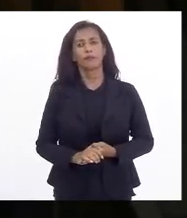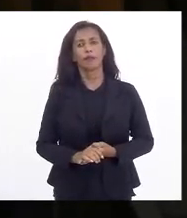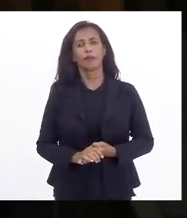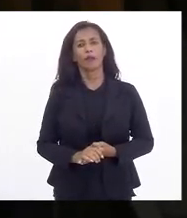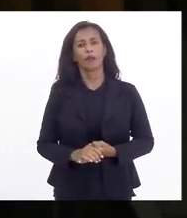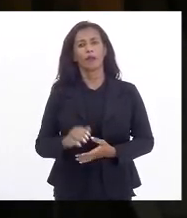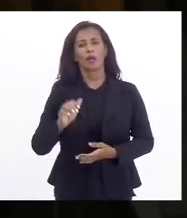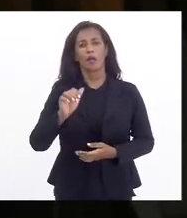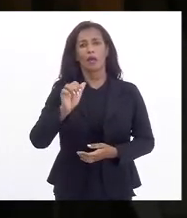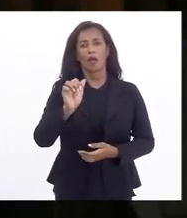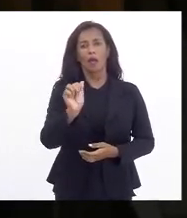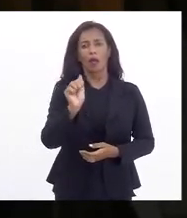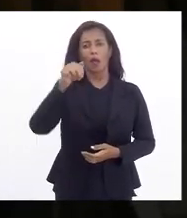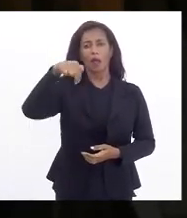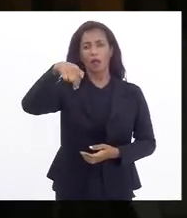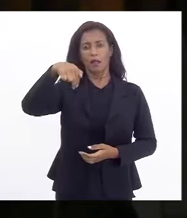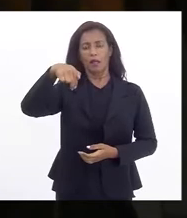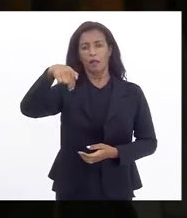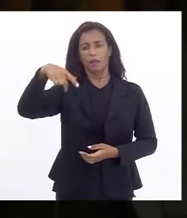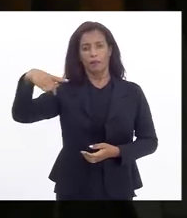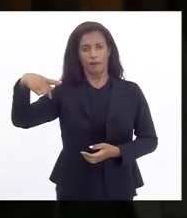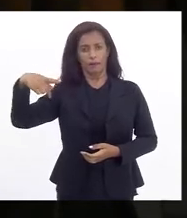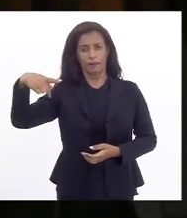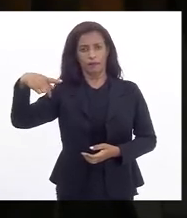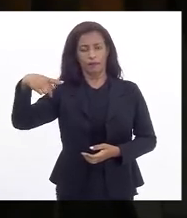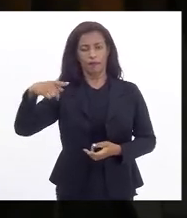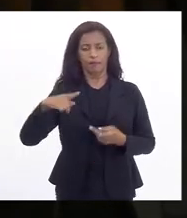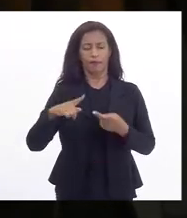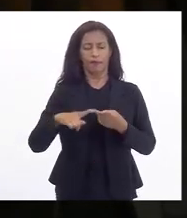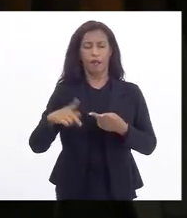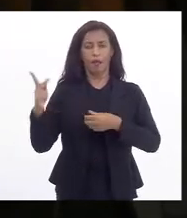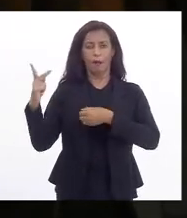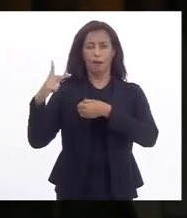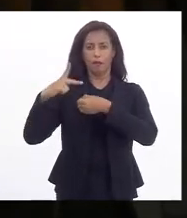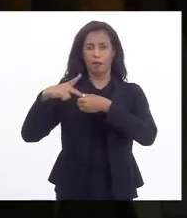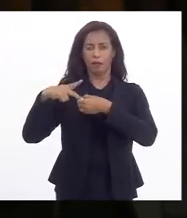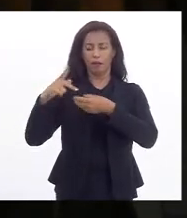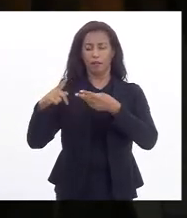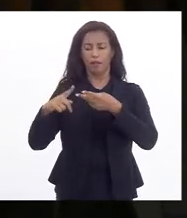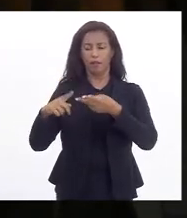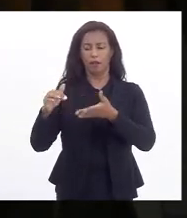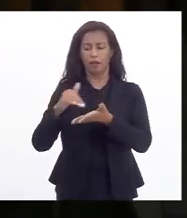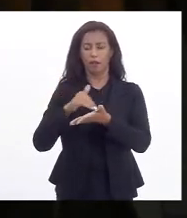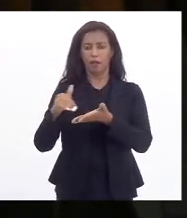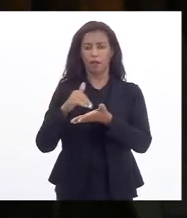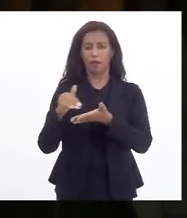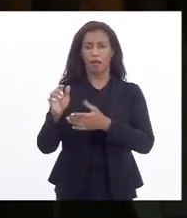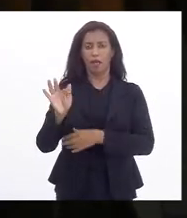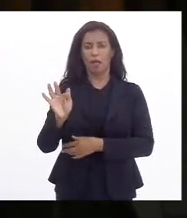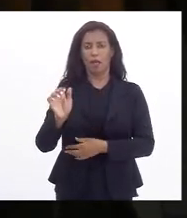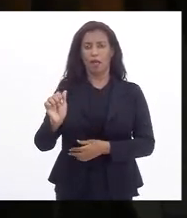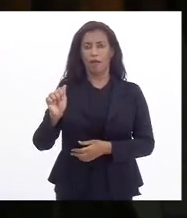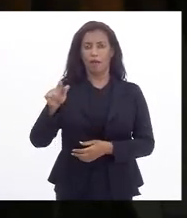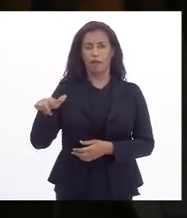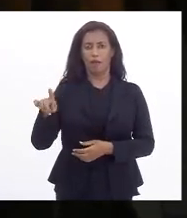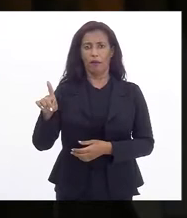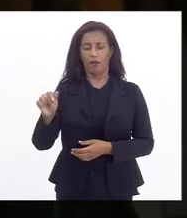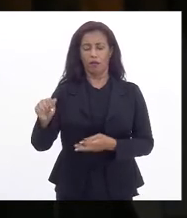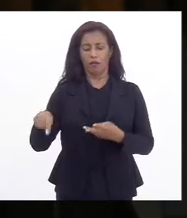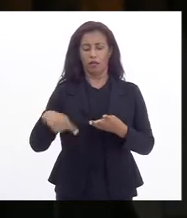Agência Nacional de petróleo a Petrobras a secretaria de fazenda